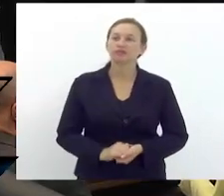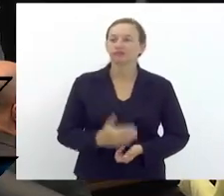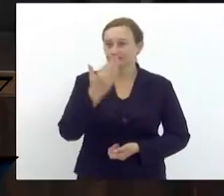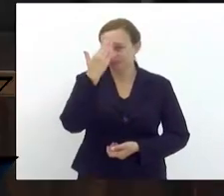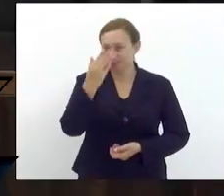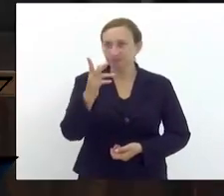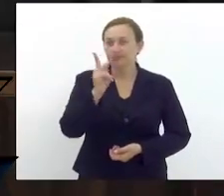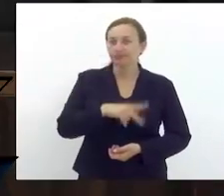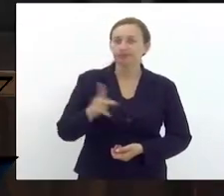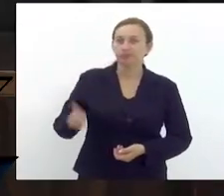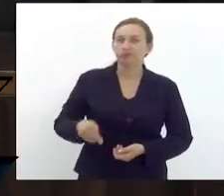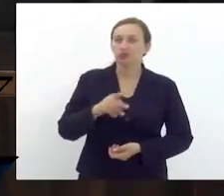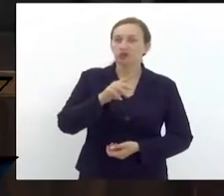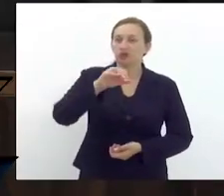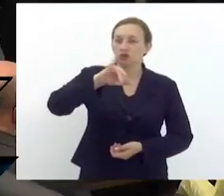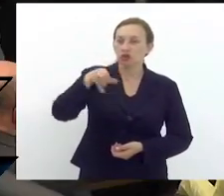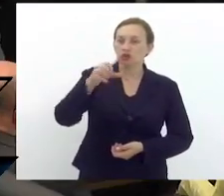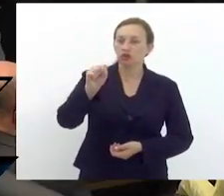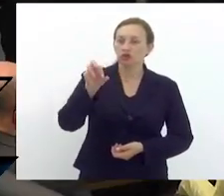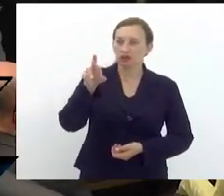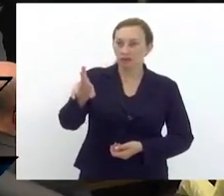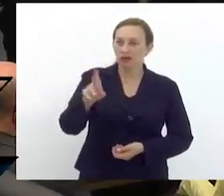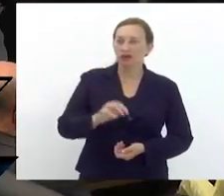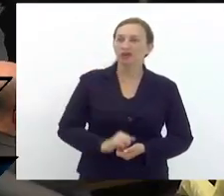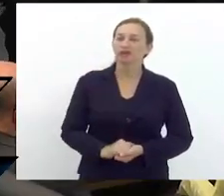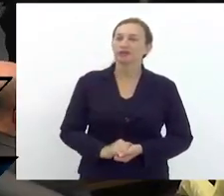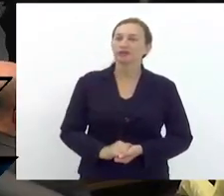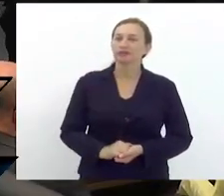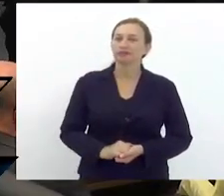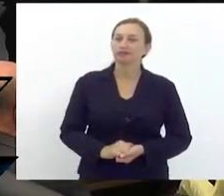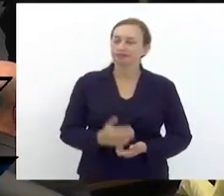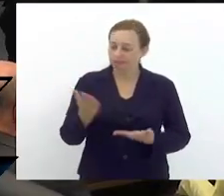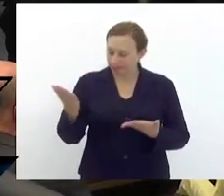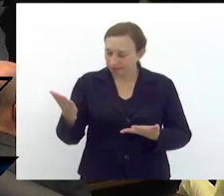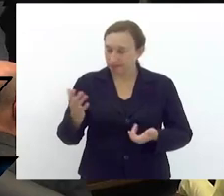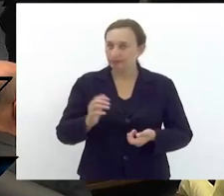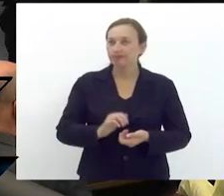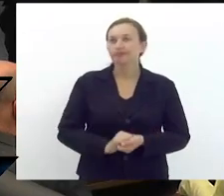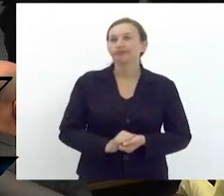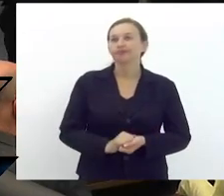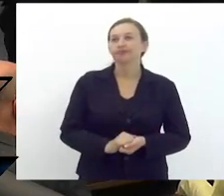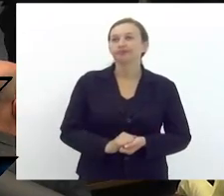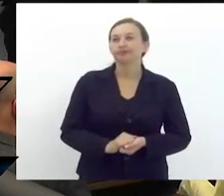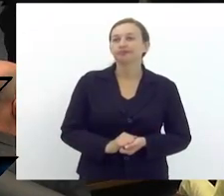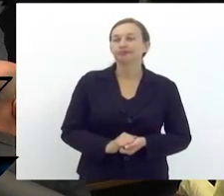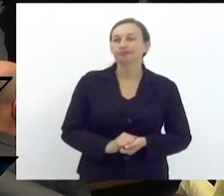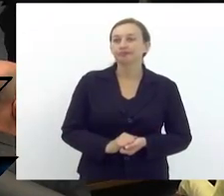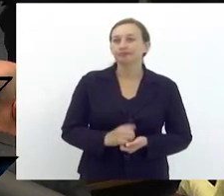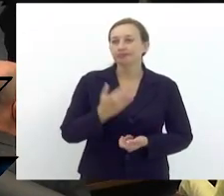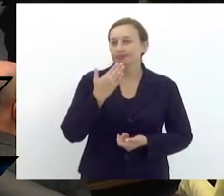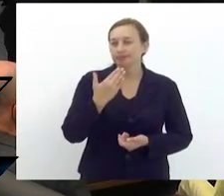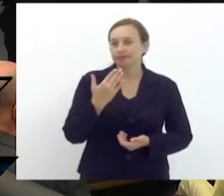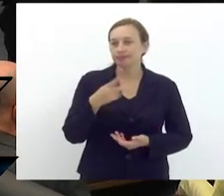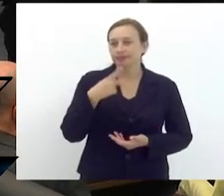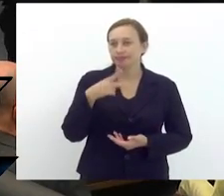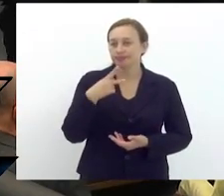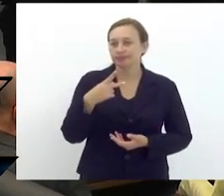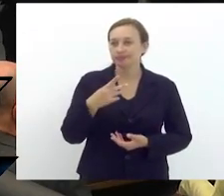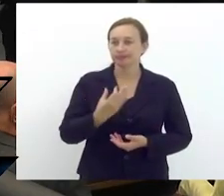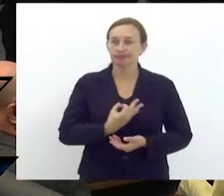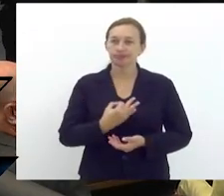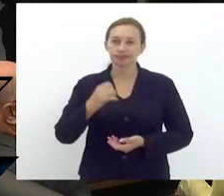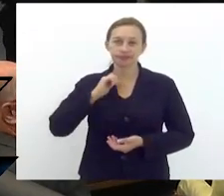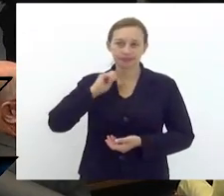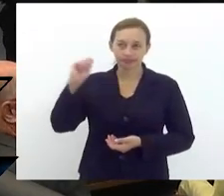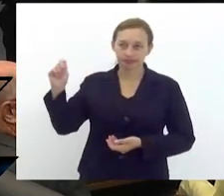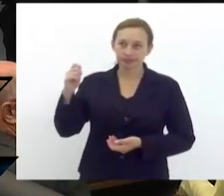Professor José margem por favor inicial em relação a medalha Tiradentes